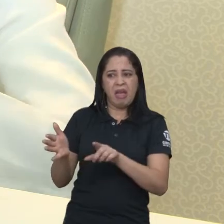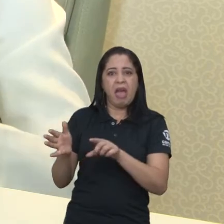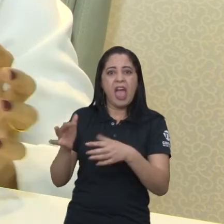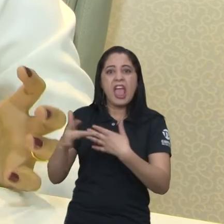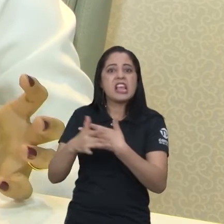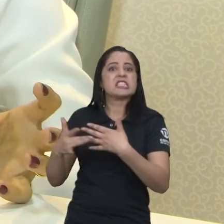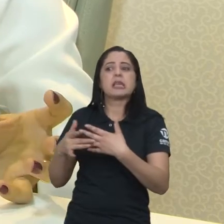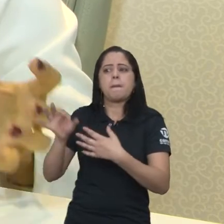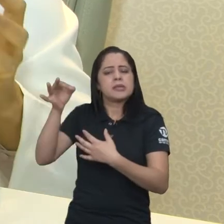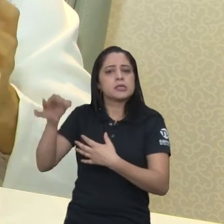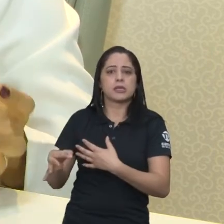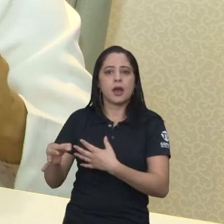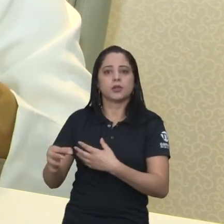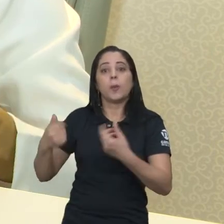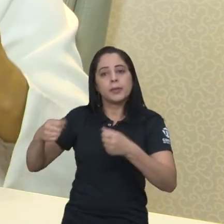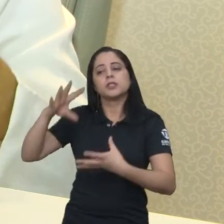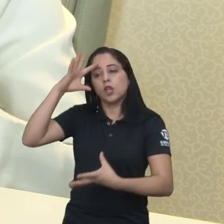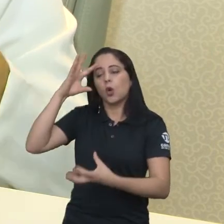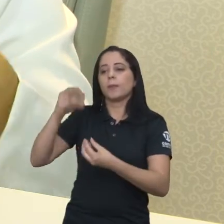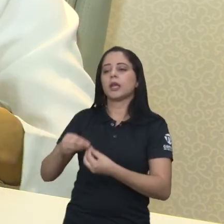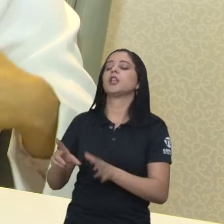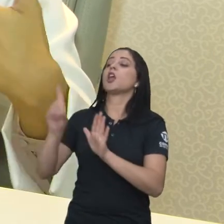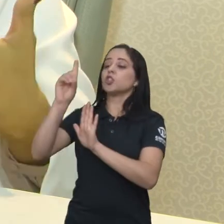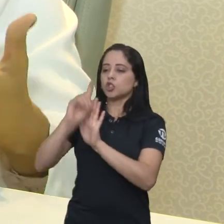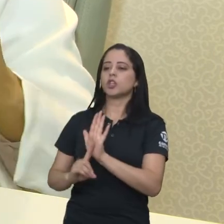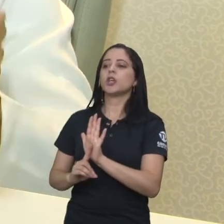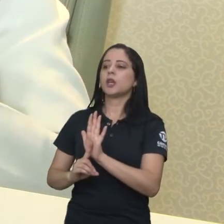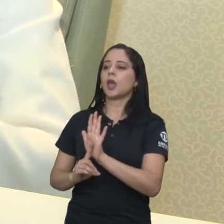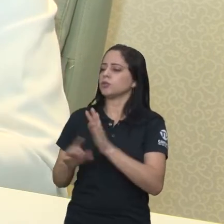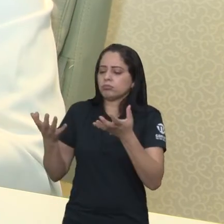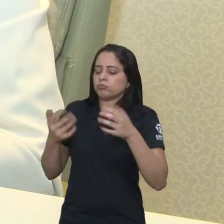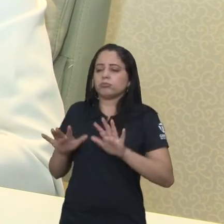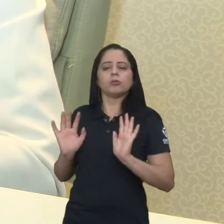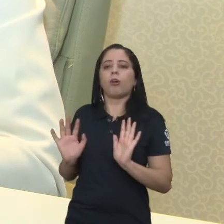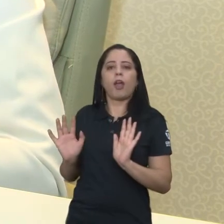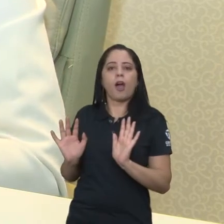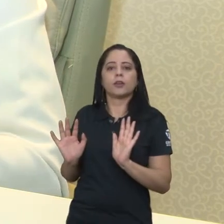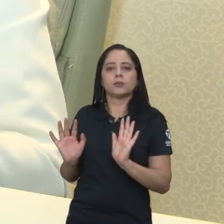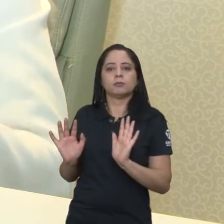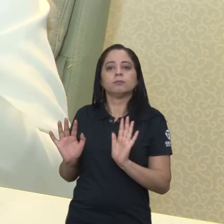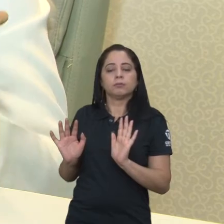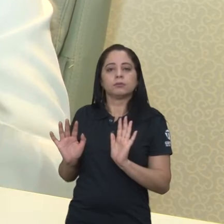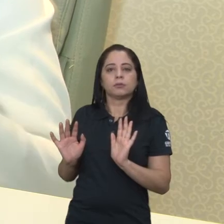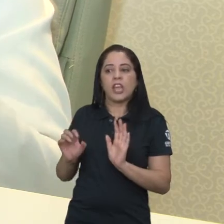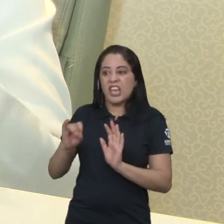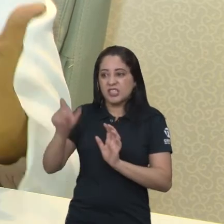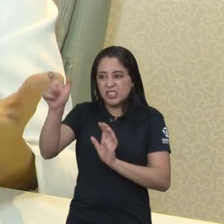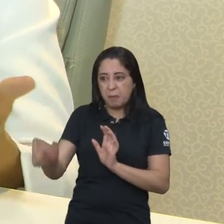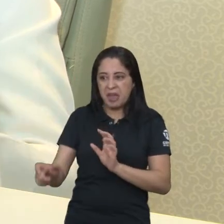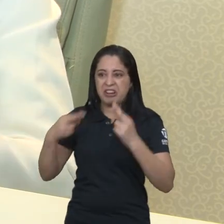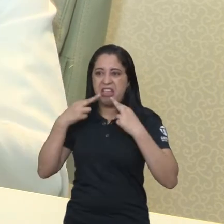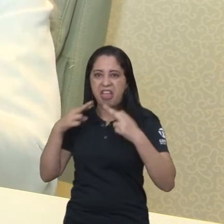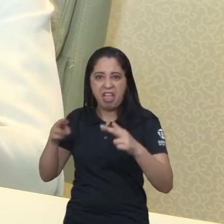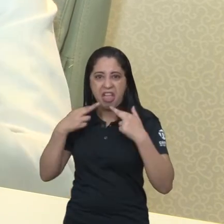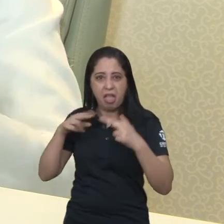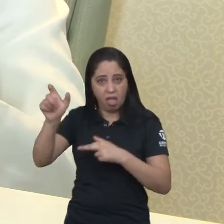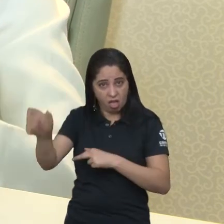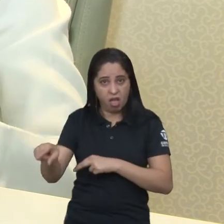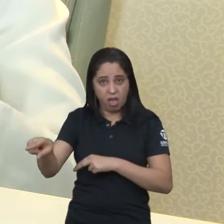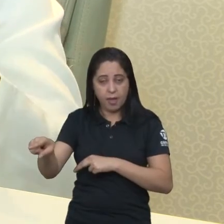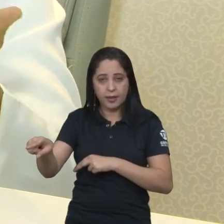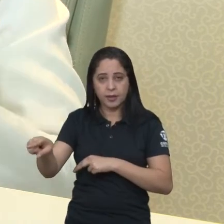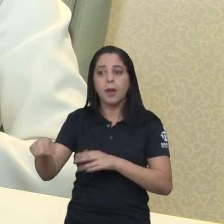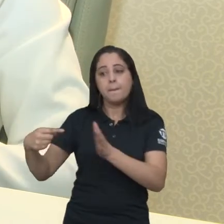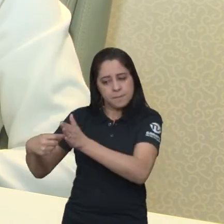procedimento baseado em evidência. E ela tem que entender que ela tem o direito de até recusar, e se não for consentido, né,